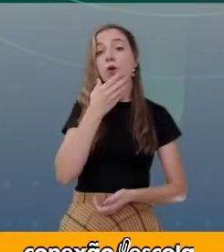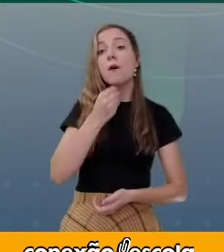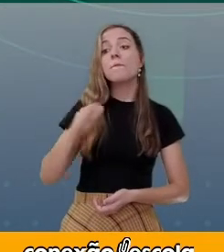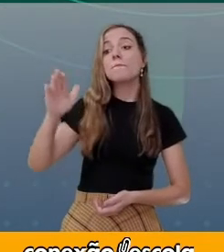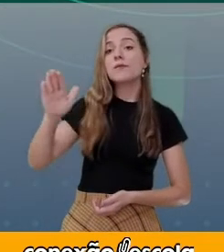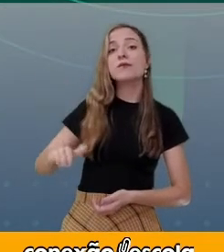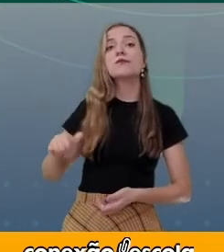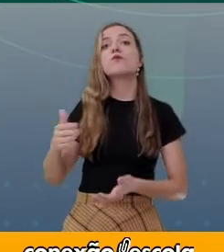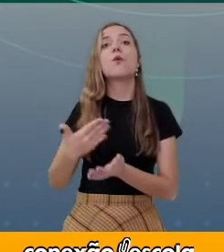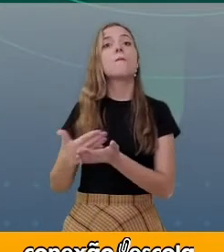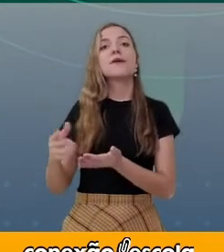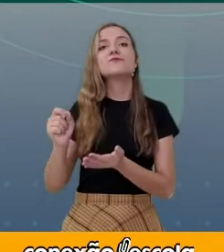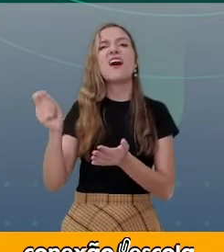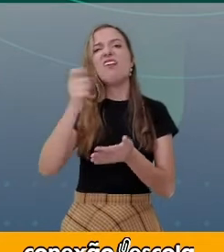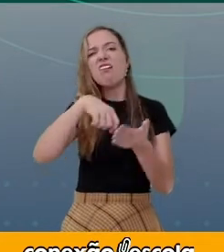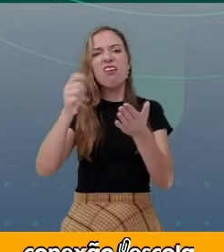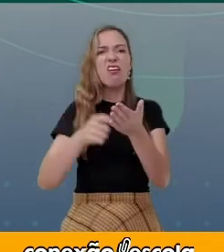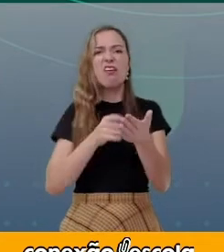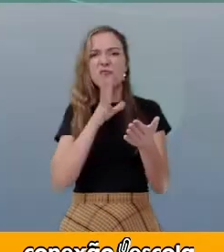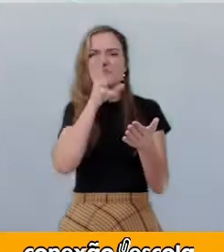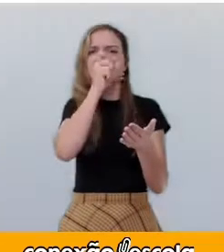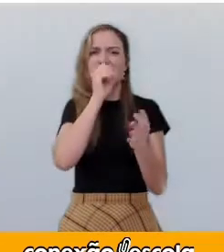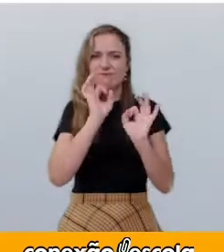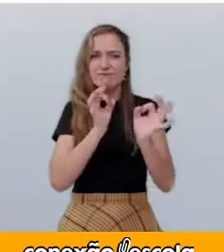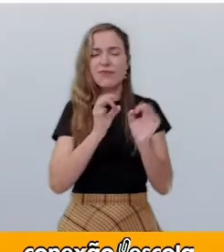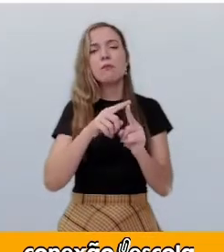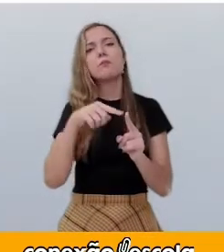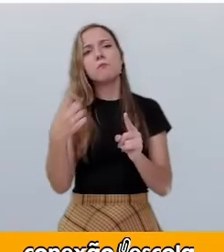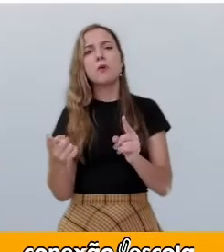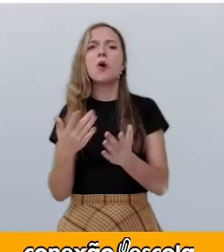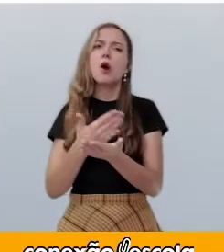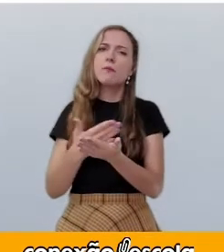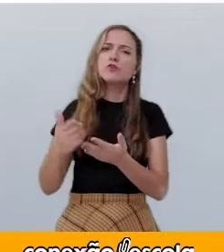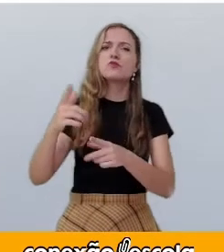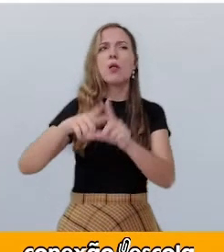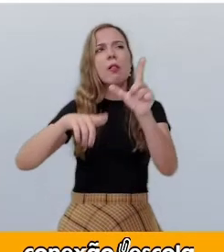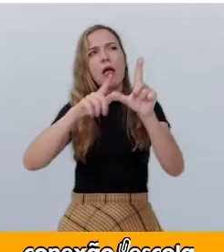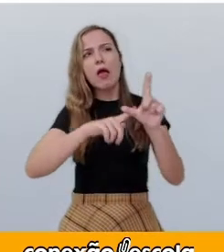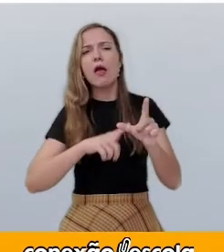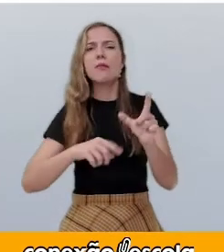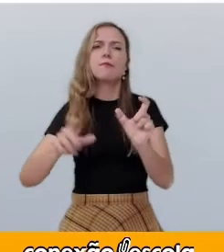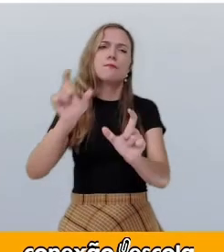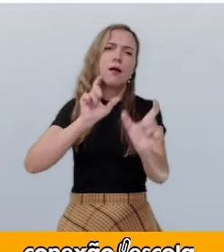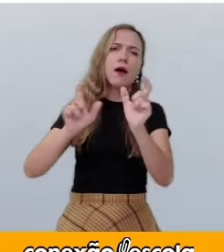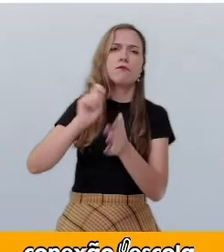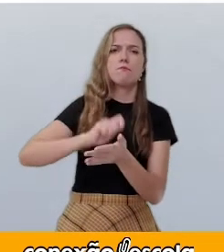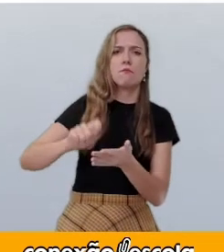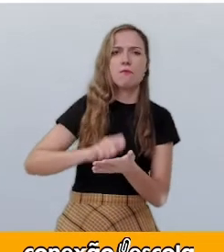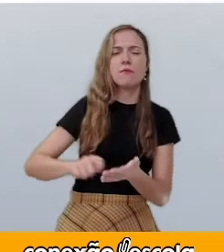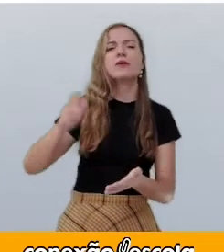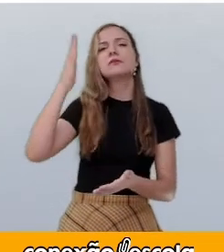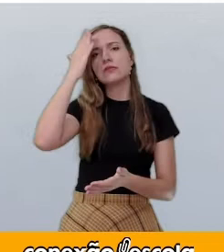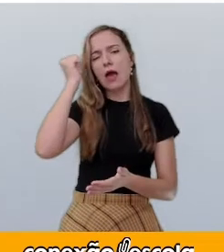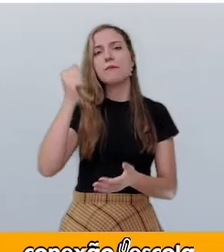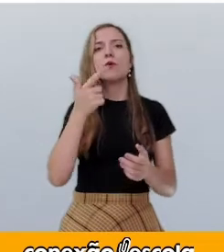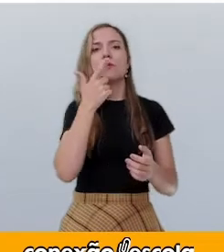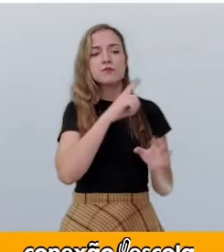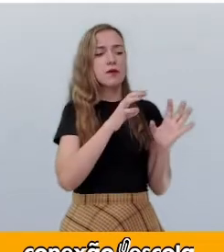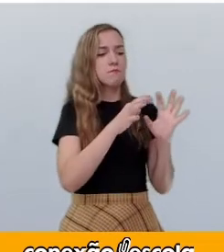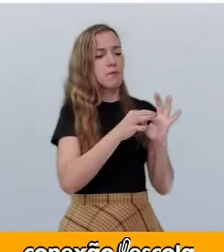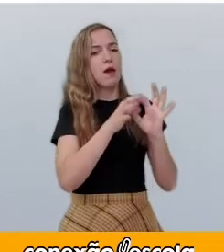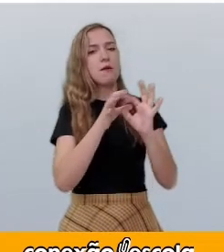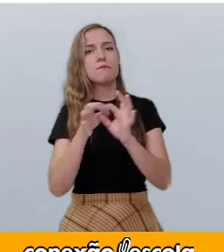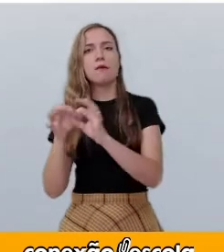menino rabiscava parede Olha aí começou a escrever palavras livros então é a sequência